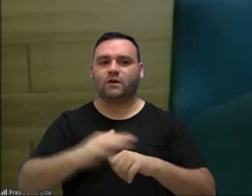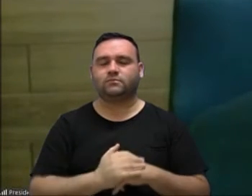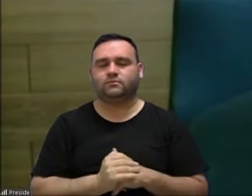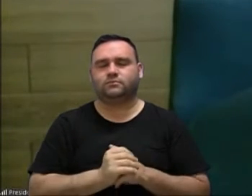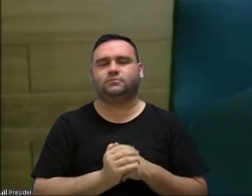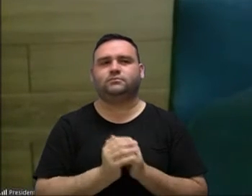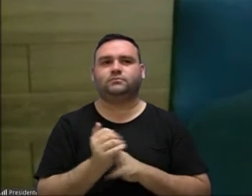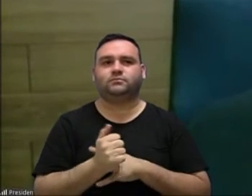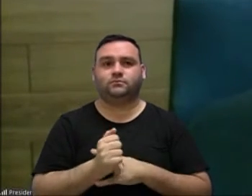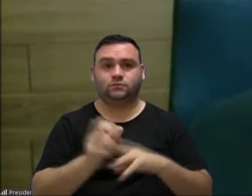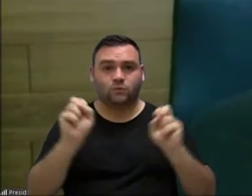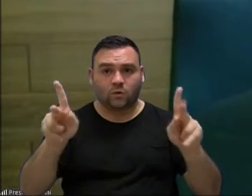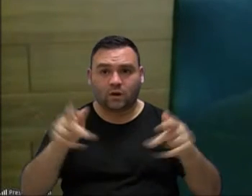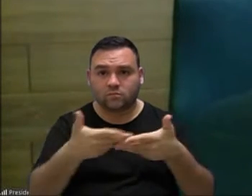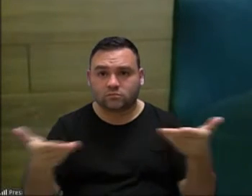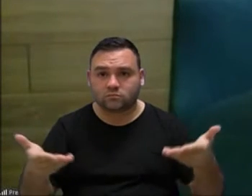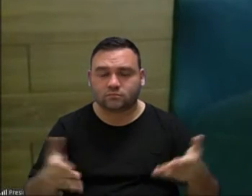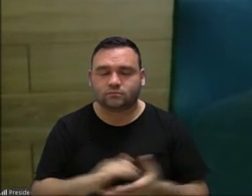ok